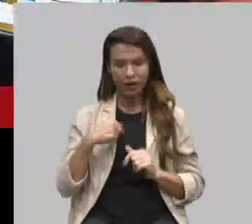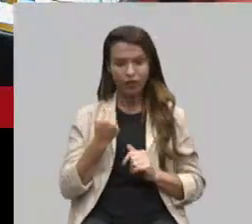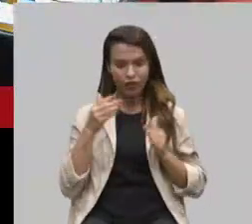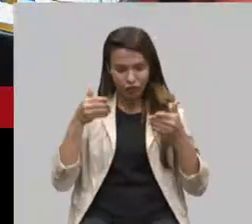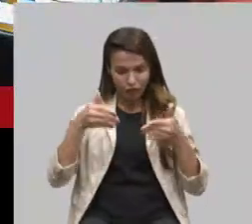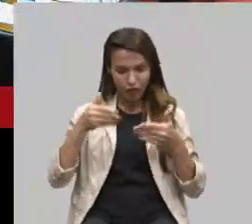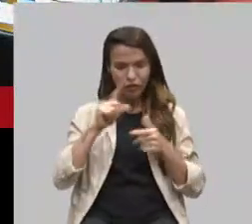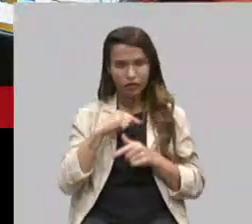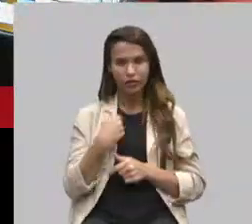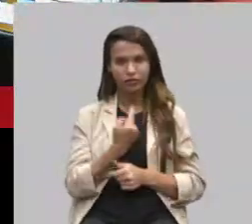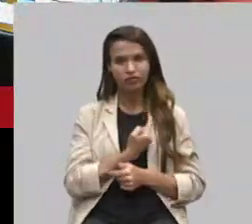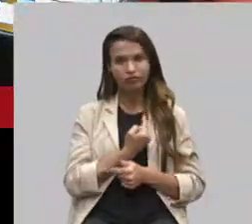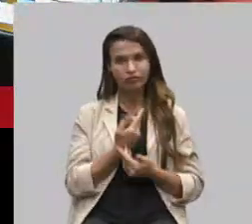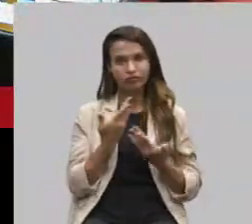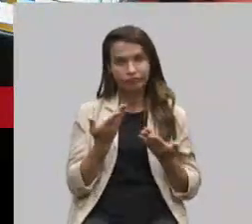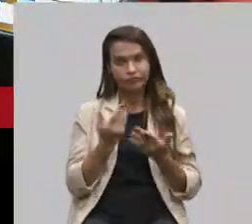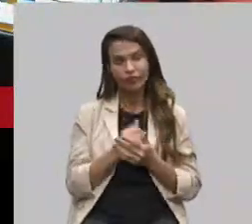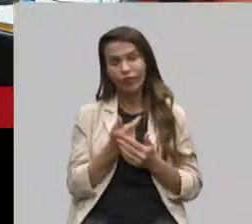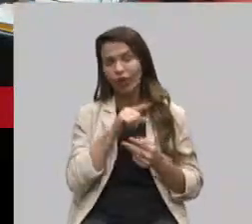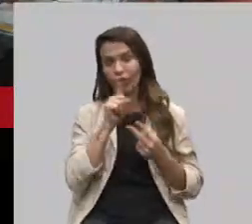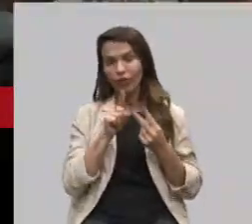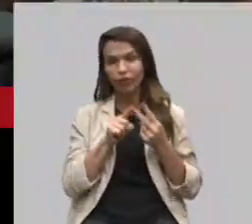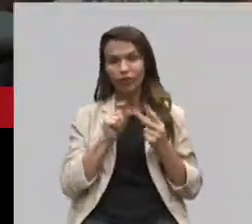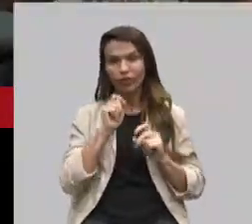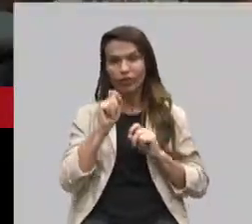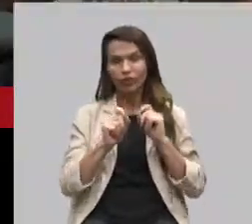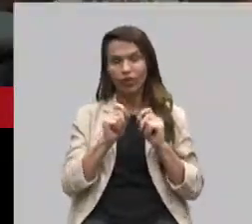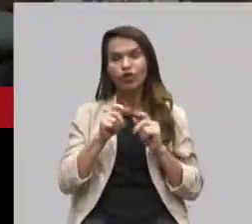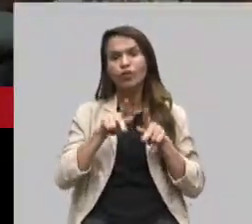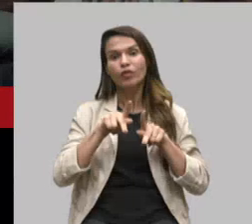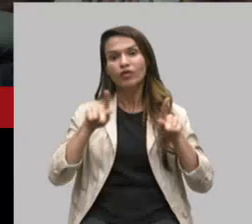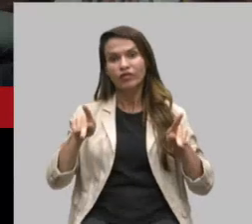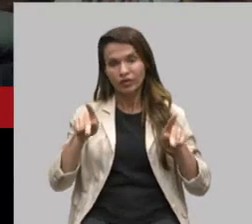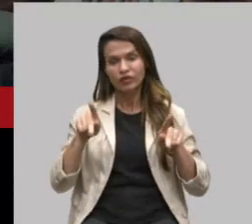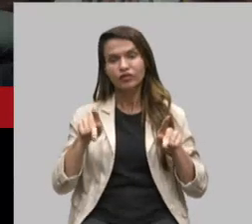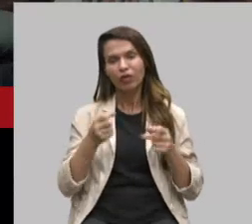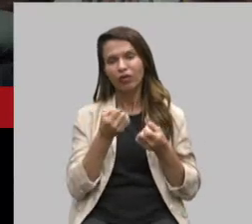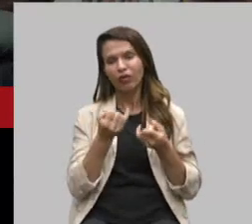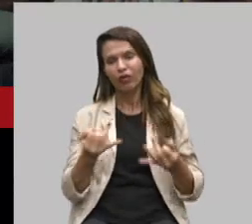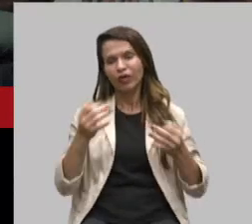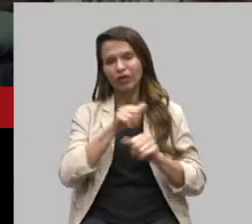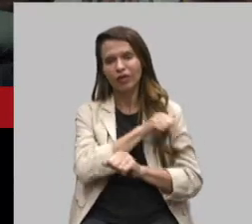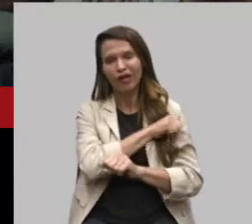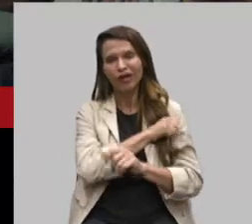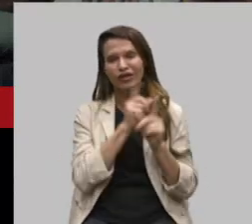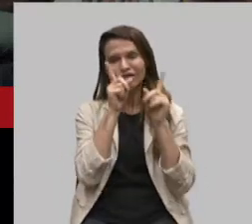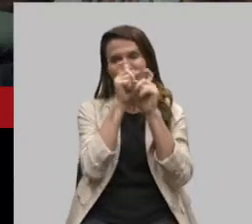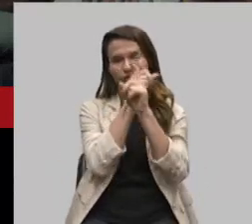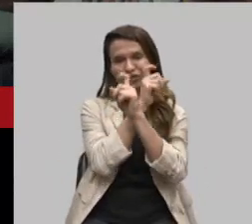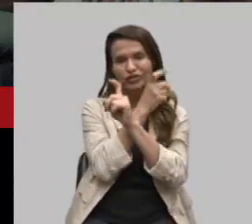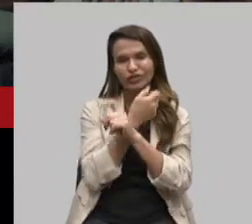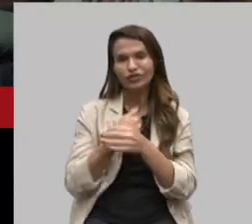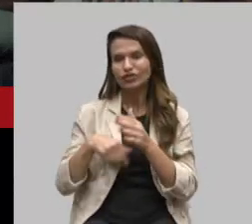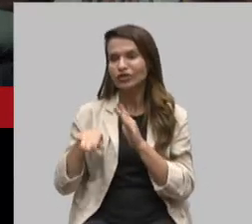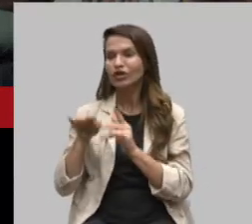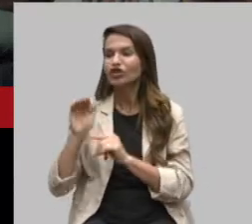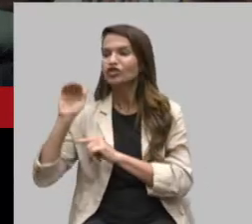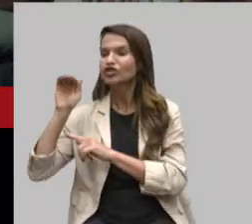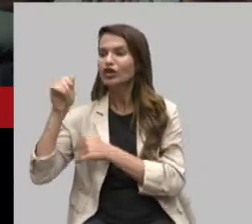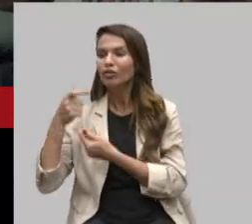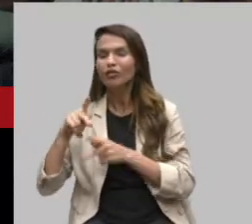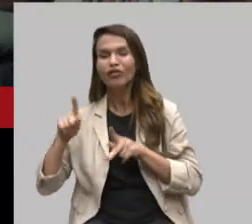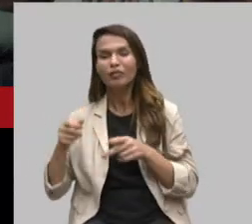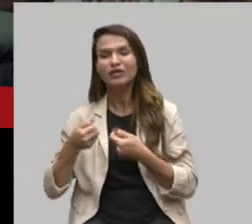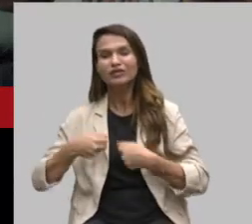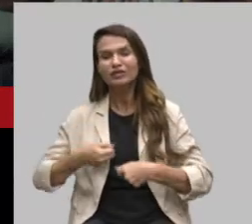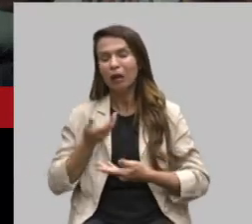gente outra coisa os professores Quantas vezes o aluno tá com dificuldade chega no professor que gosta e tem que desabafar